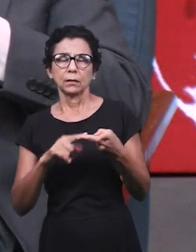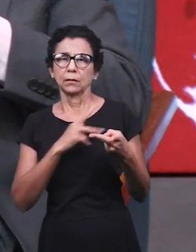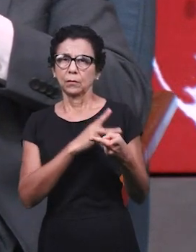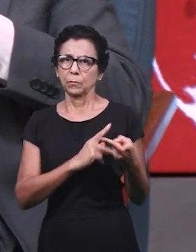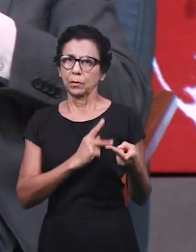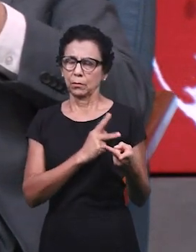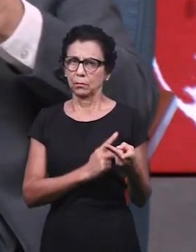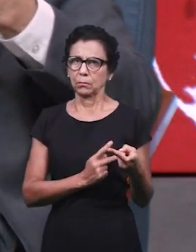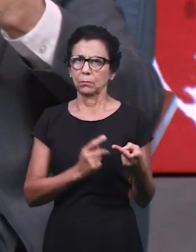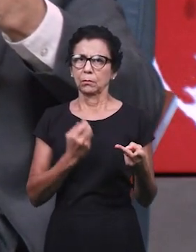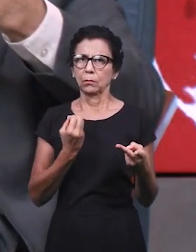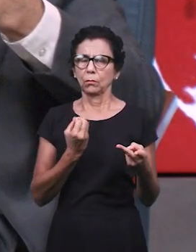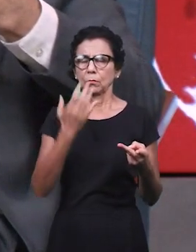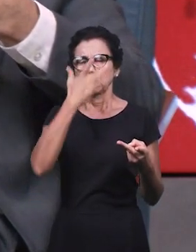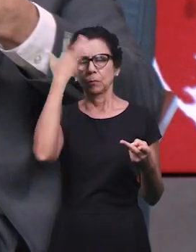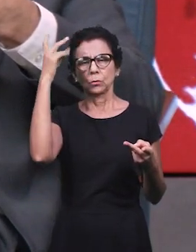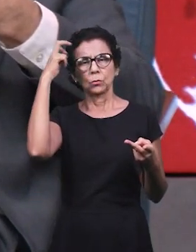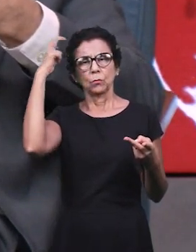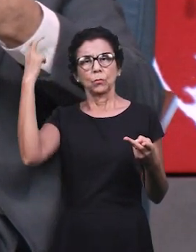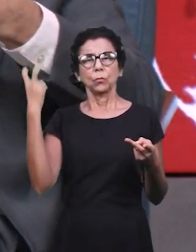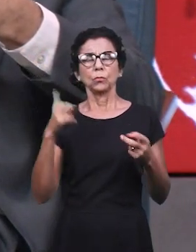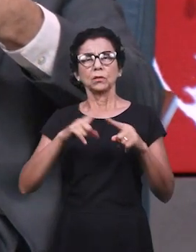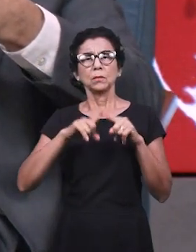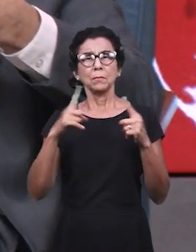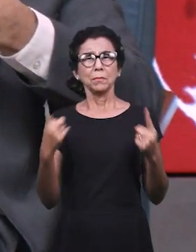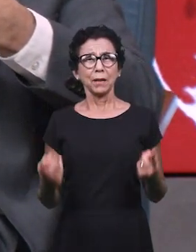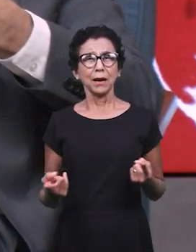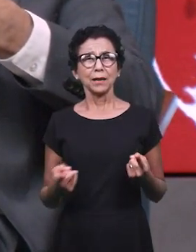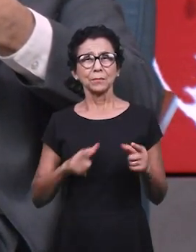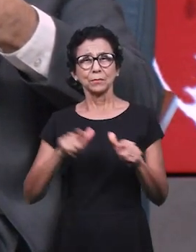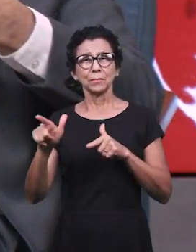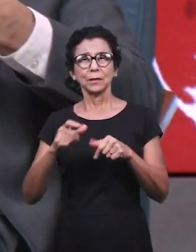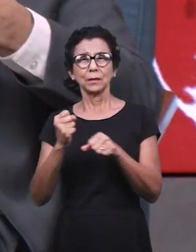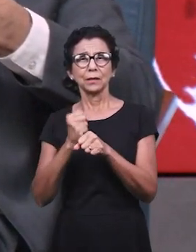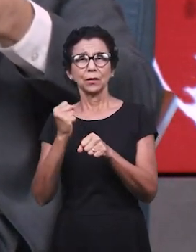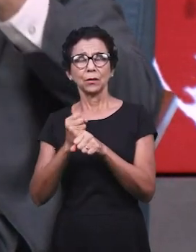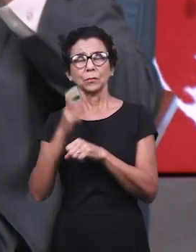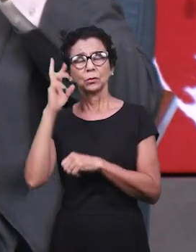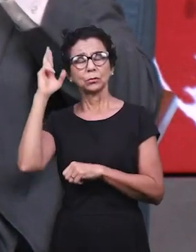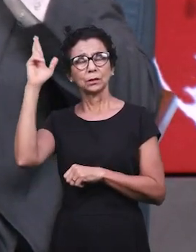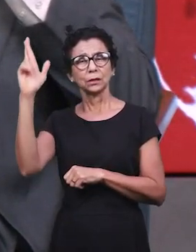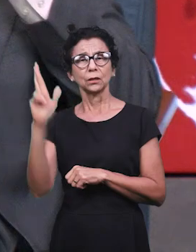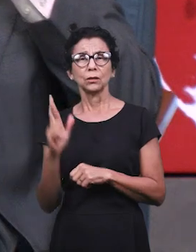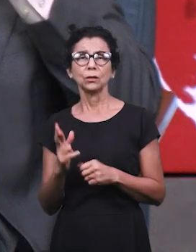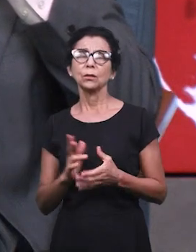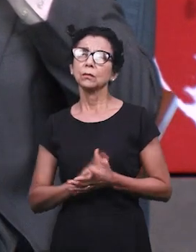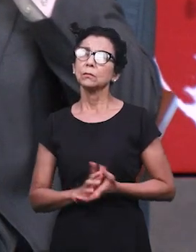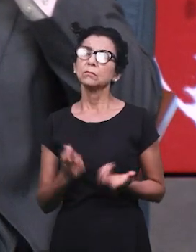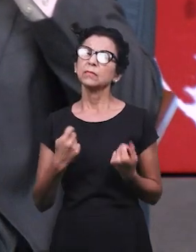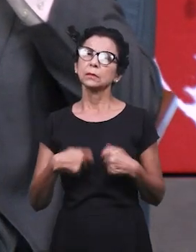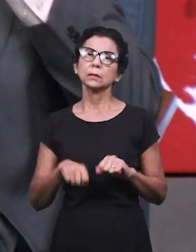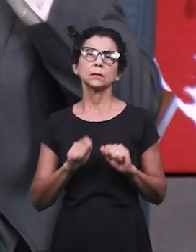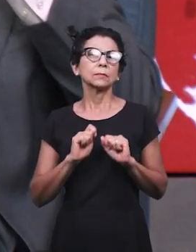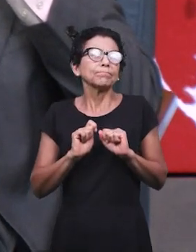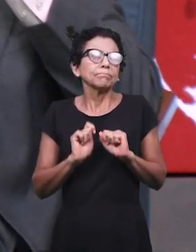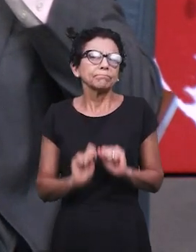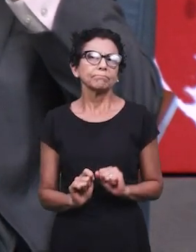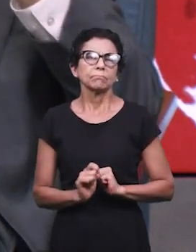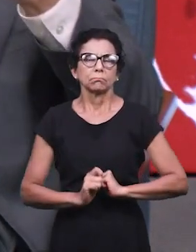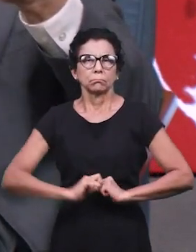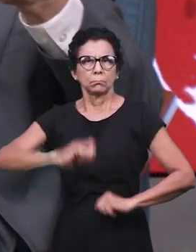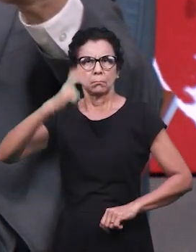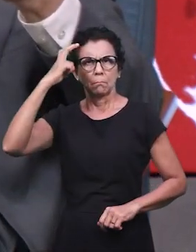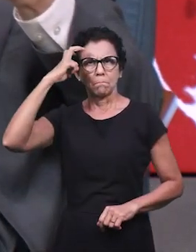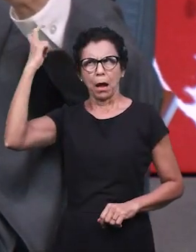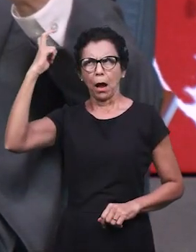sempre, é que na obra do Espírito os ministérios se completam. Não é? Um